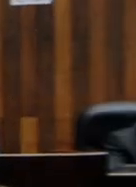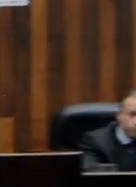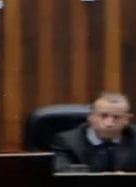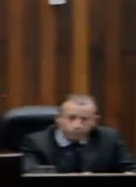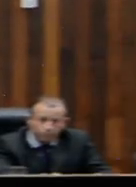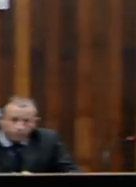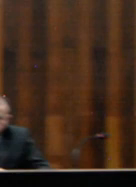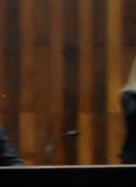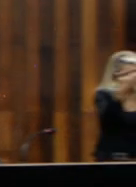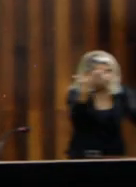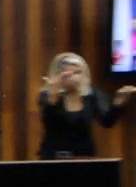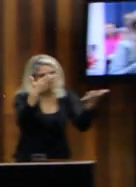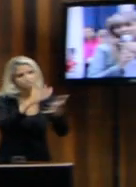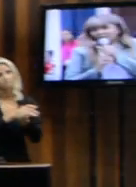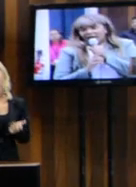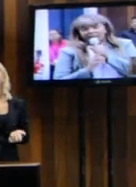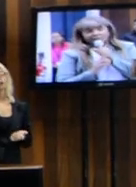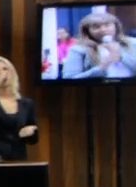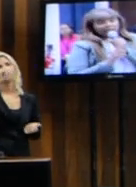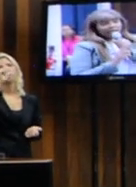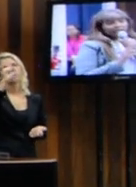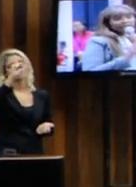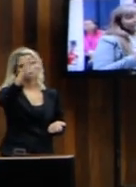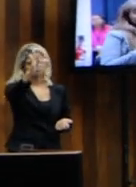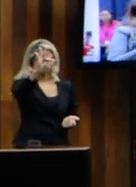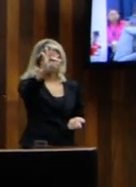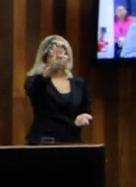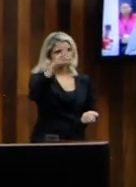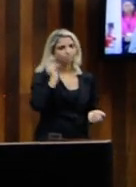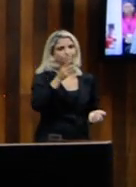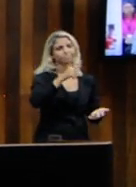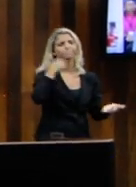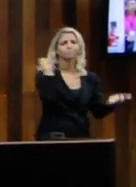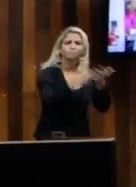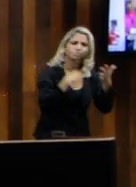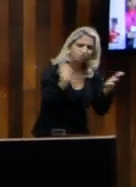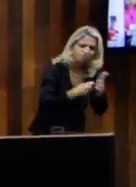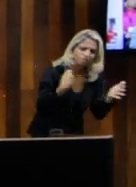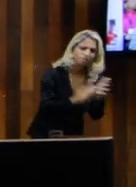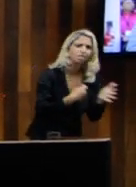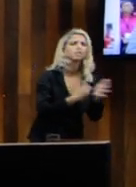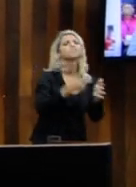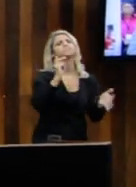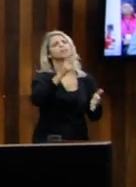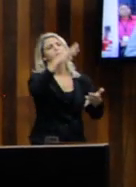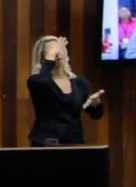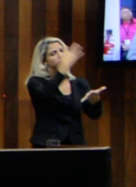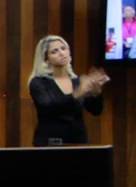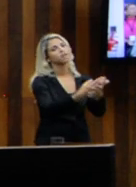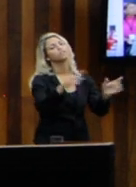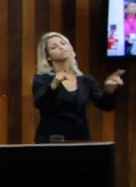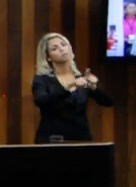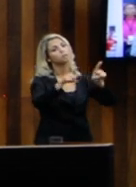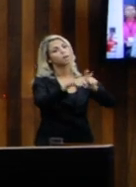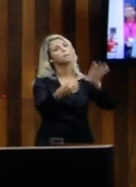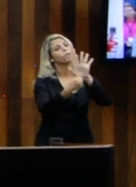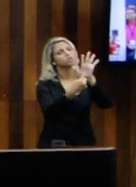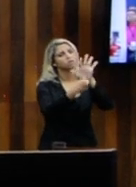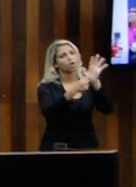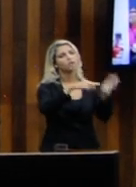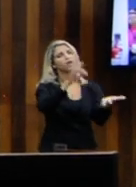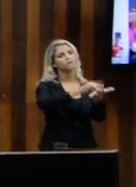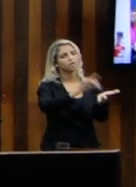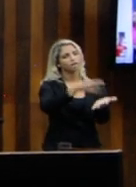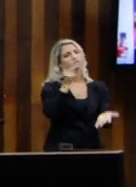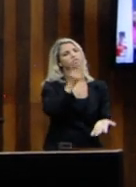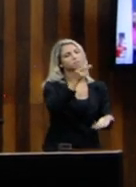vocês, a todos vocês, funcionários, que lutaram, perseveraram e mostraram que a verdade estava